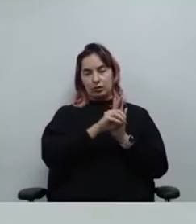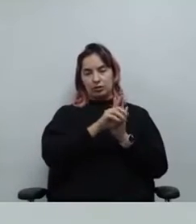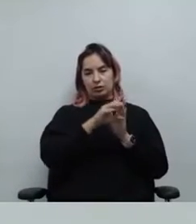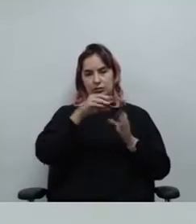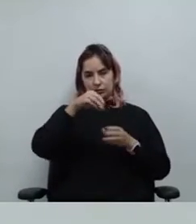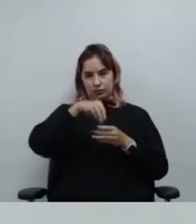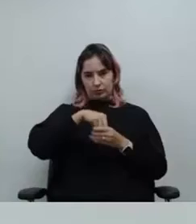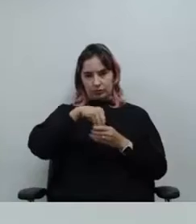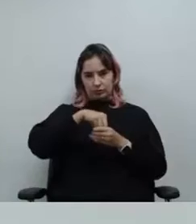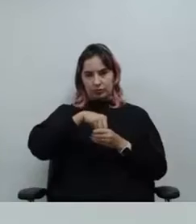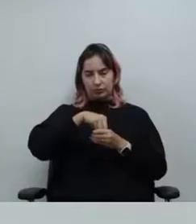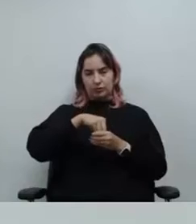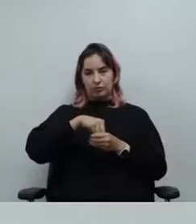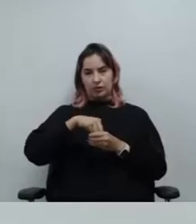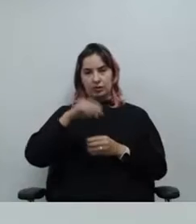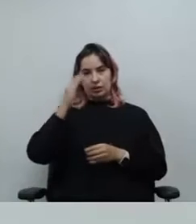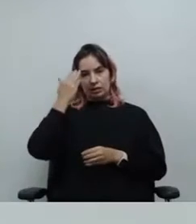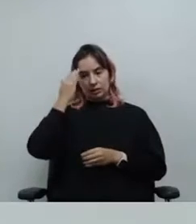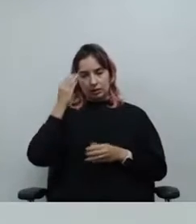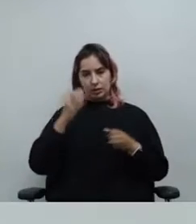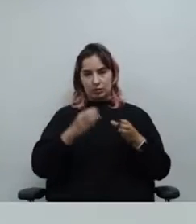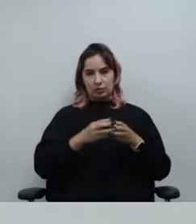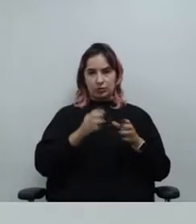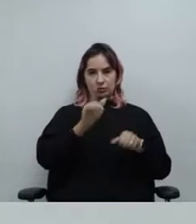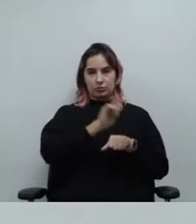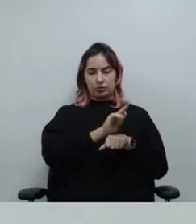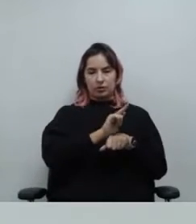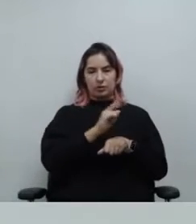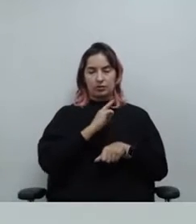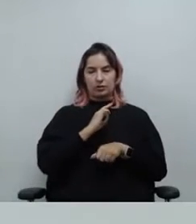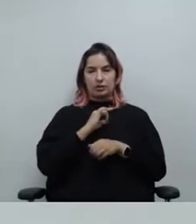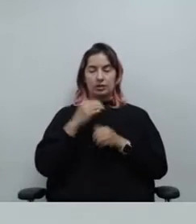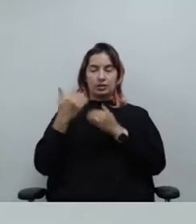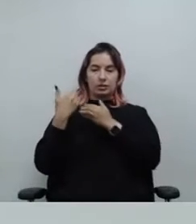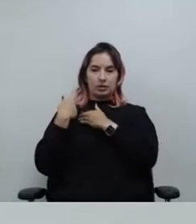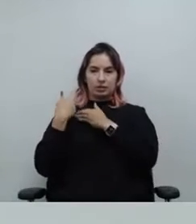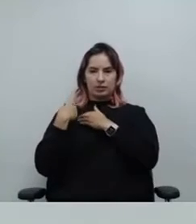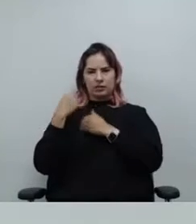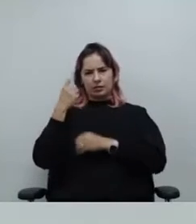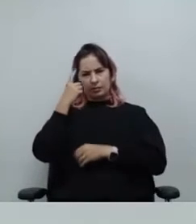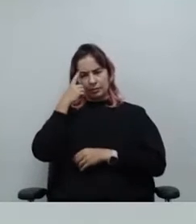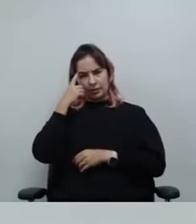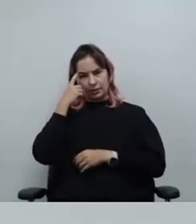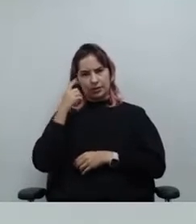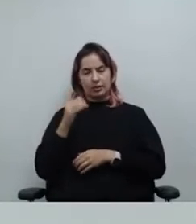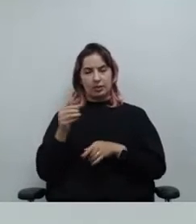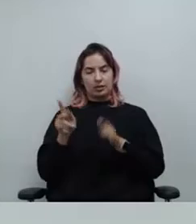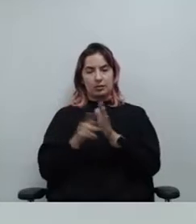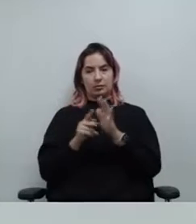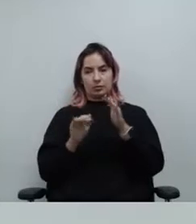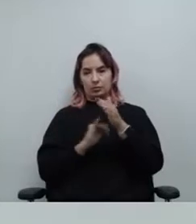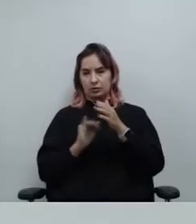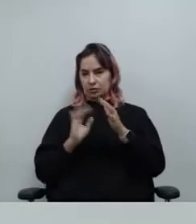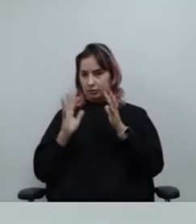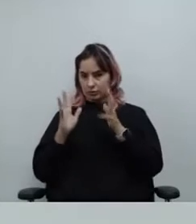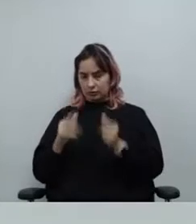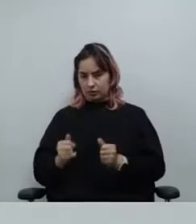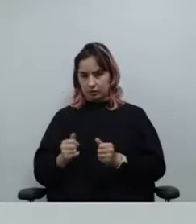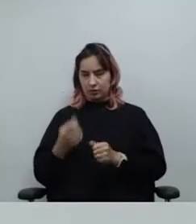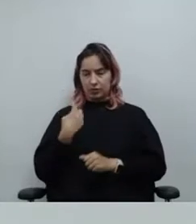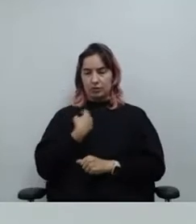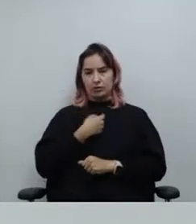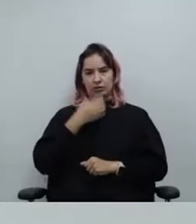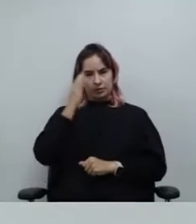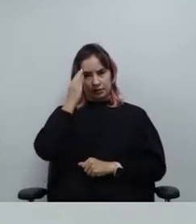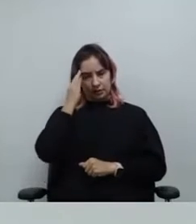voto. Considerando que os órgãos de gestão têm sob suas responsabilidades o pensar e o dirigir a instituição em sua totalidade,